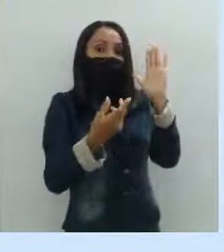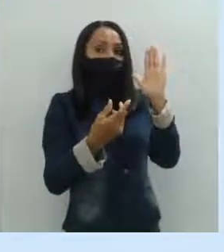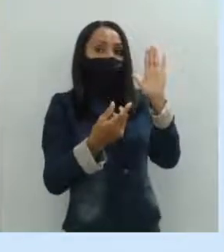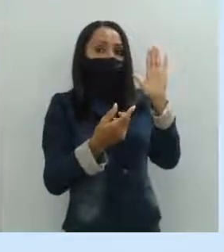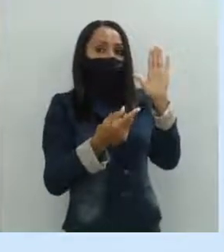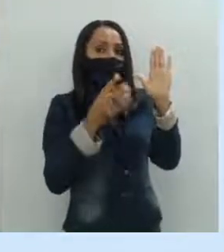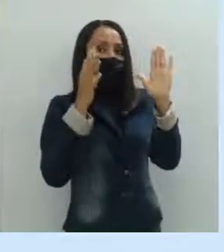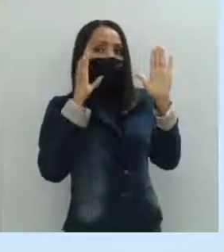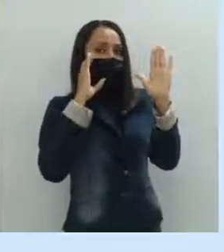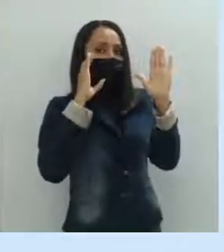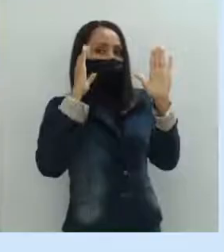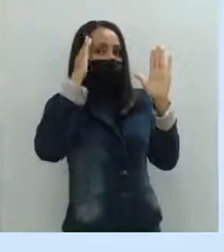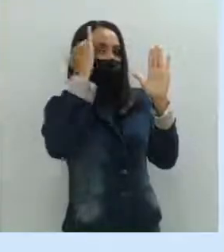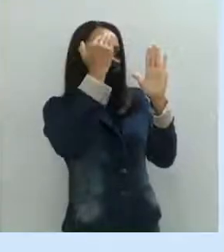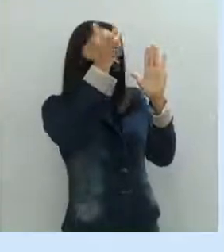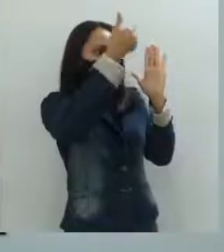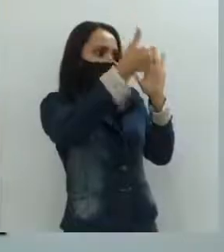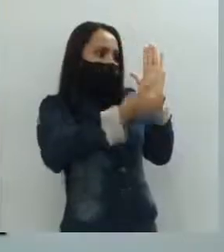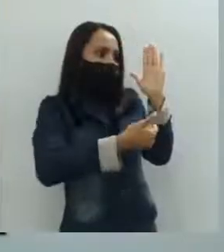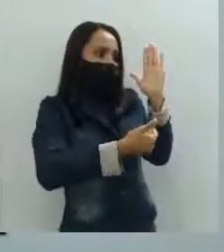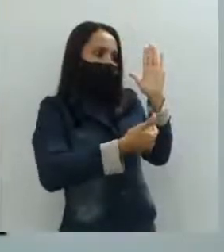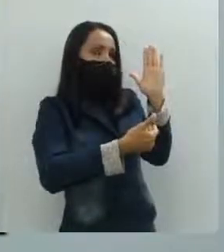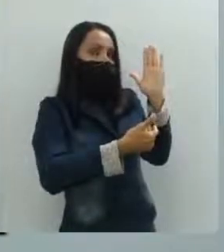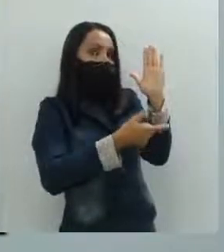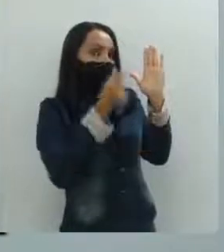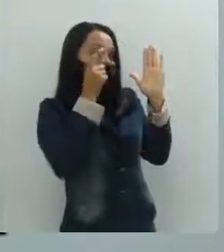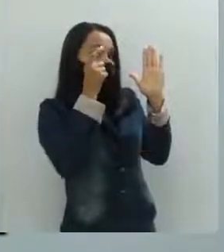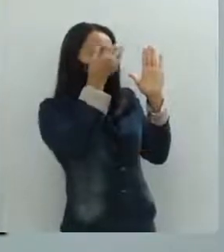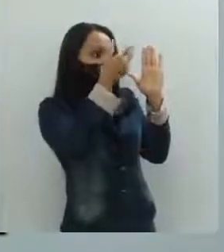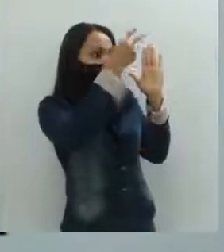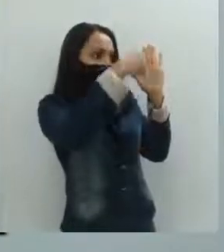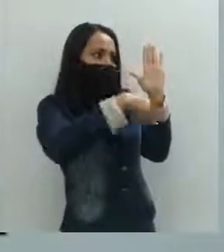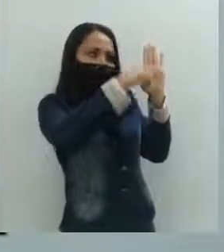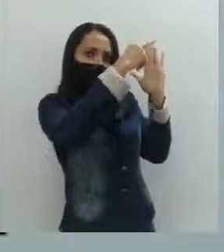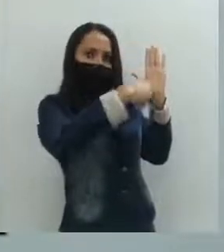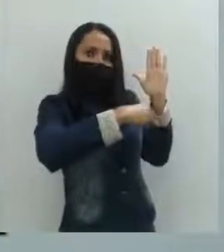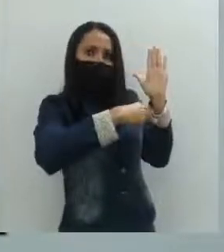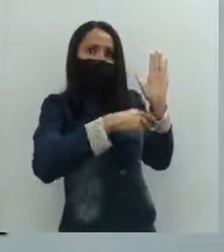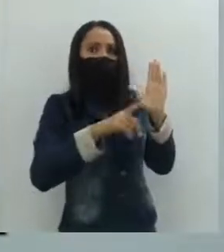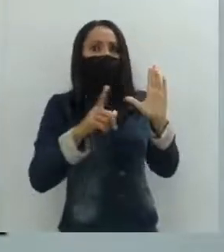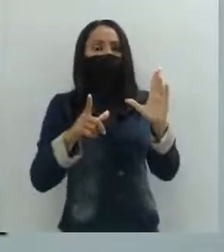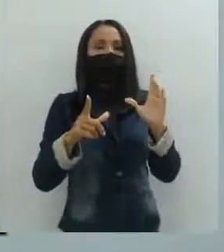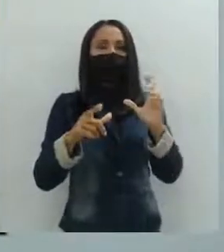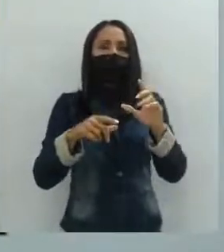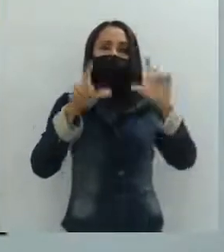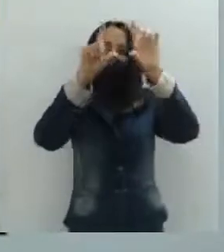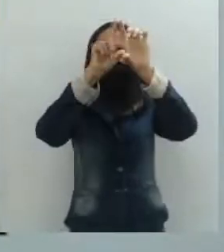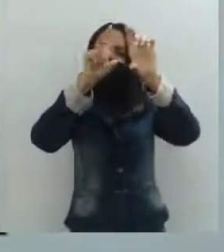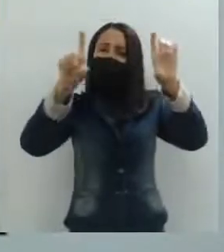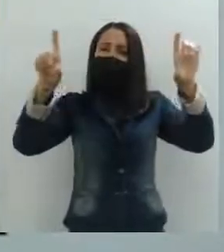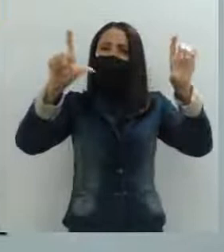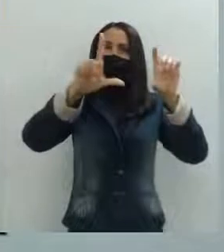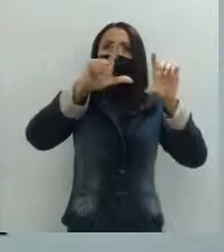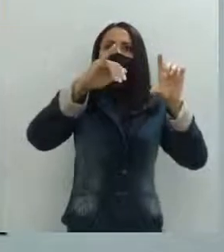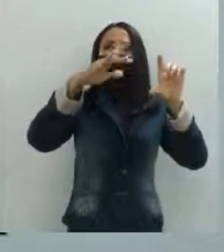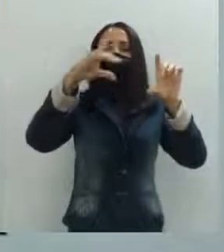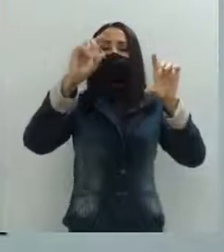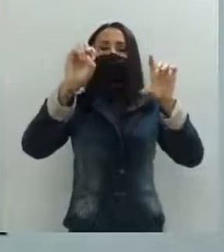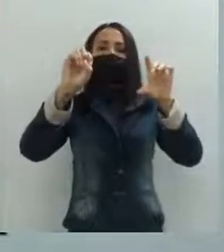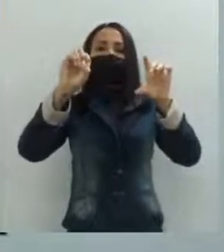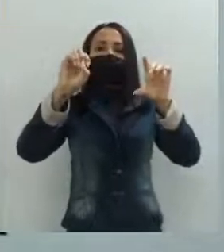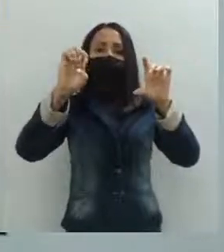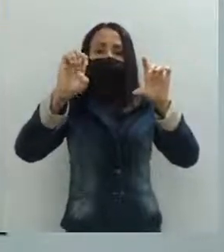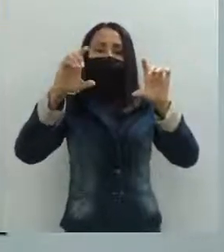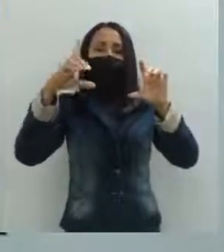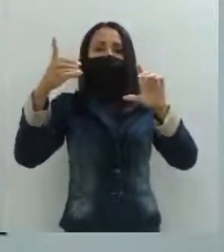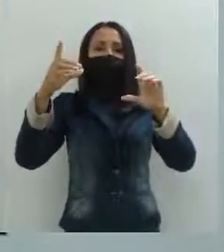o interesse com a notícia. E lembrar o líder, aquela partezinha impactante, aquela parte que vai levar